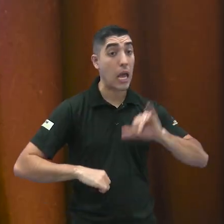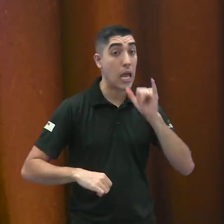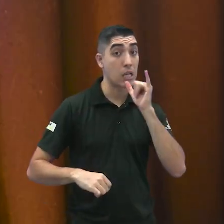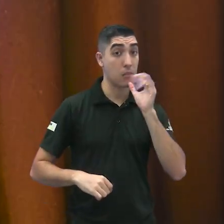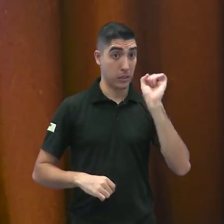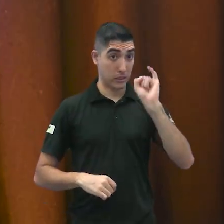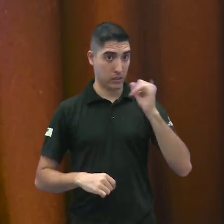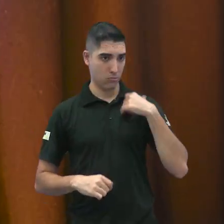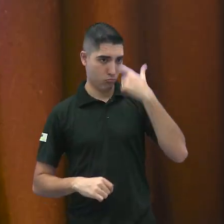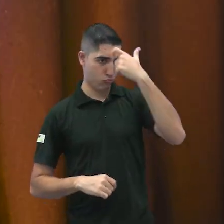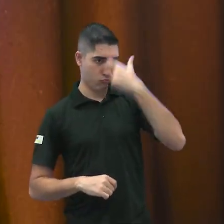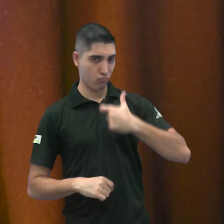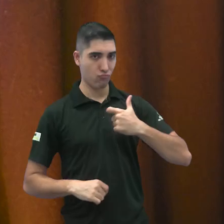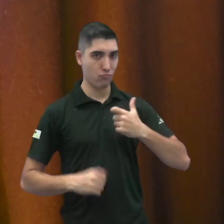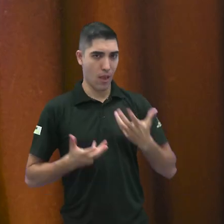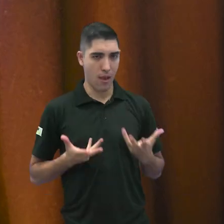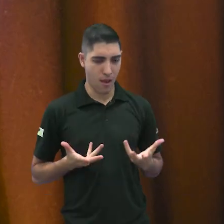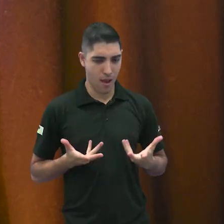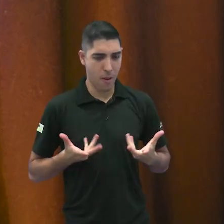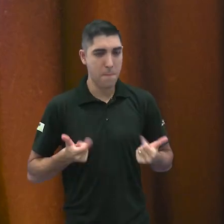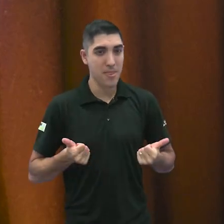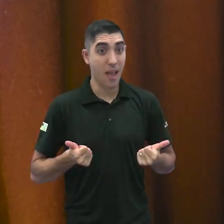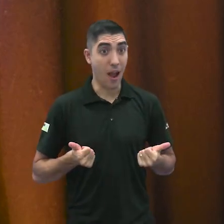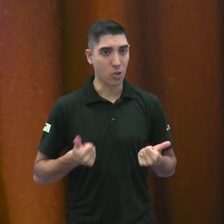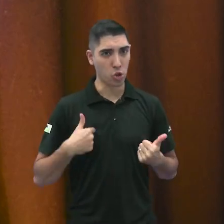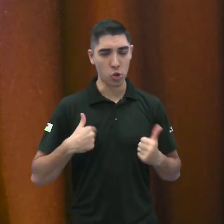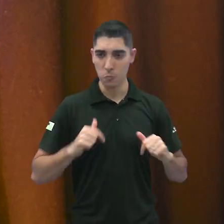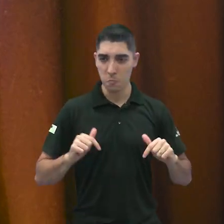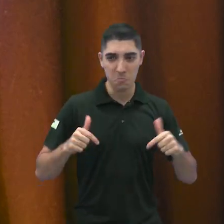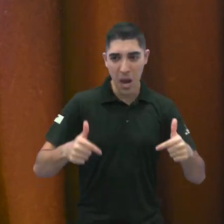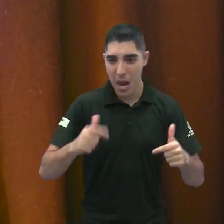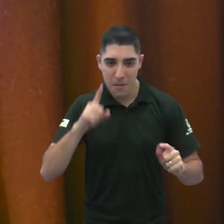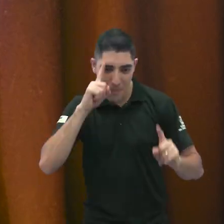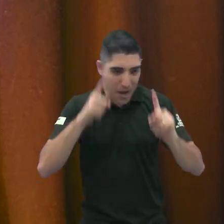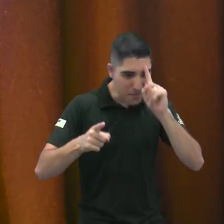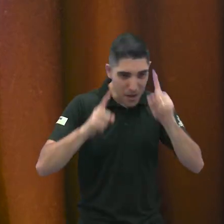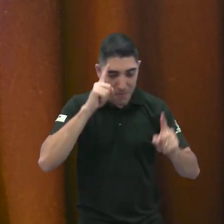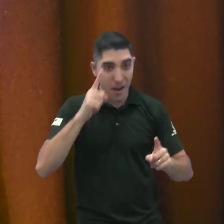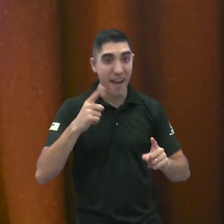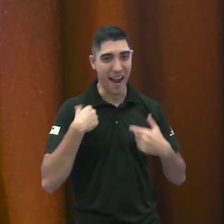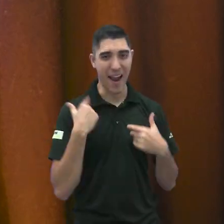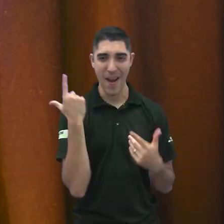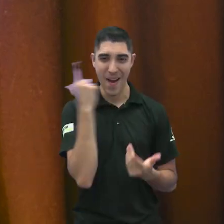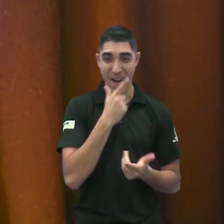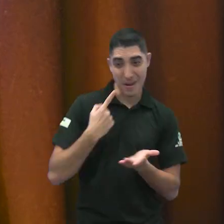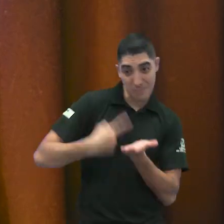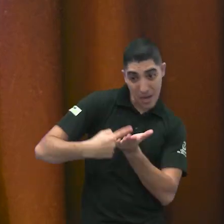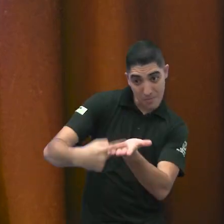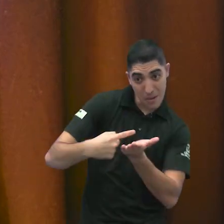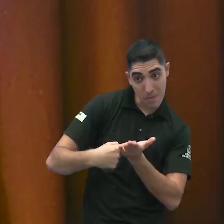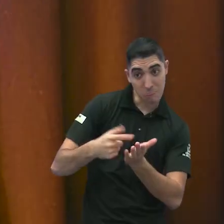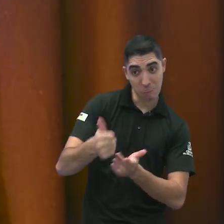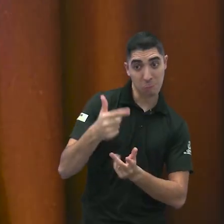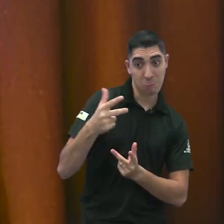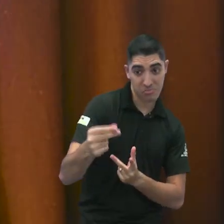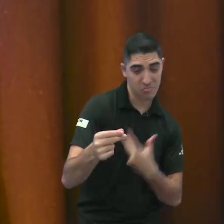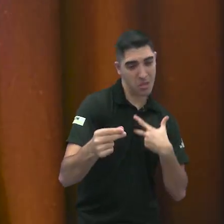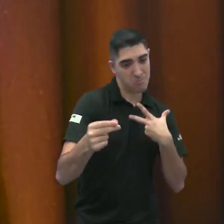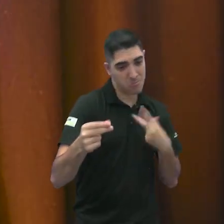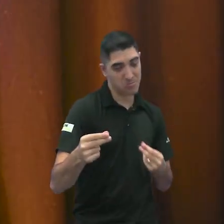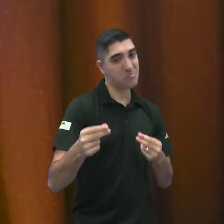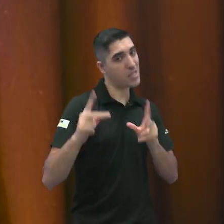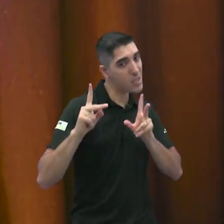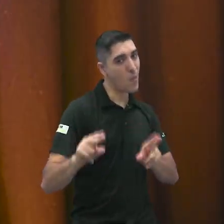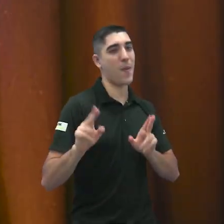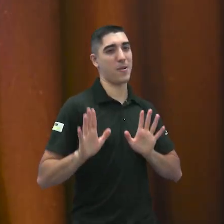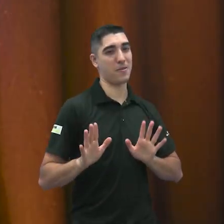está no superpoder, que a gente chama, né, com essa habilidade ativa, ele vai sempre querer o ganha-ganha. Vai ser um traço muito justo.